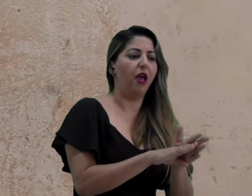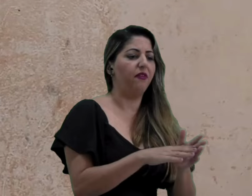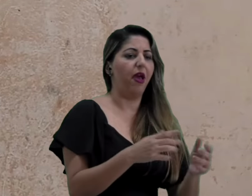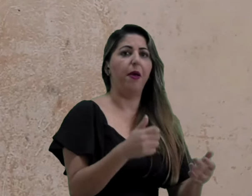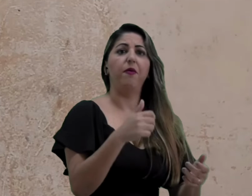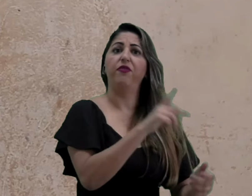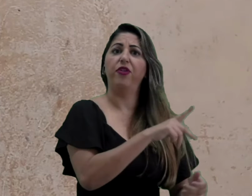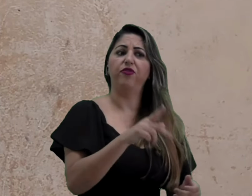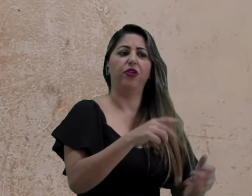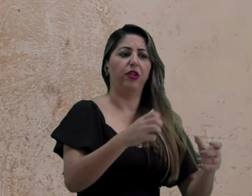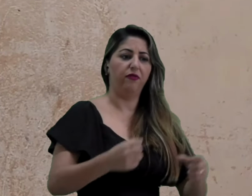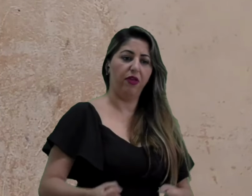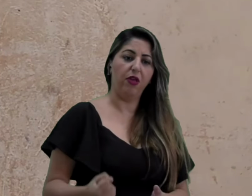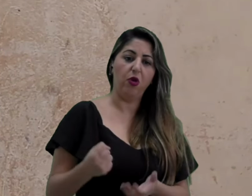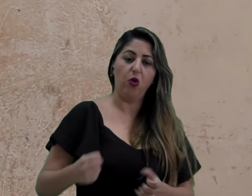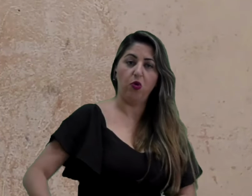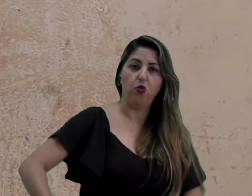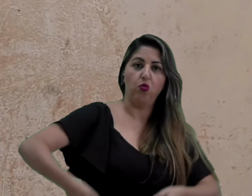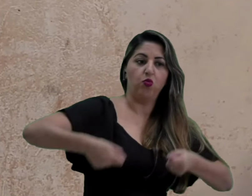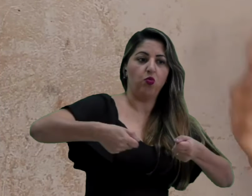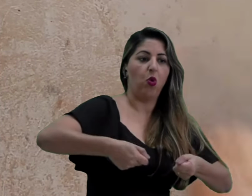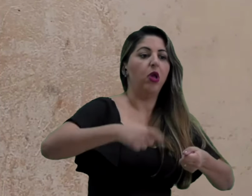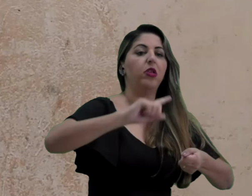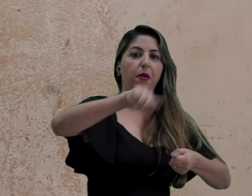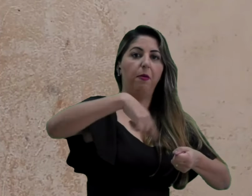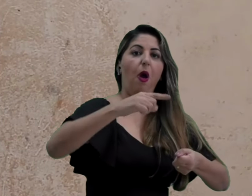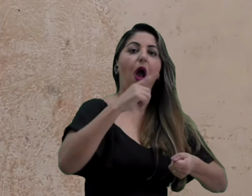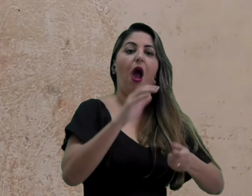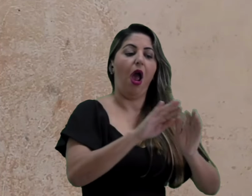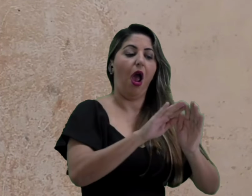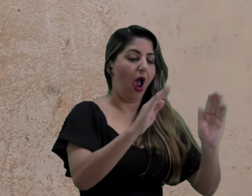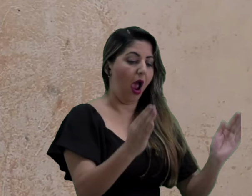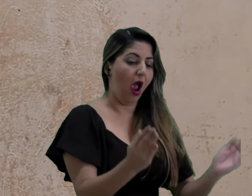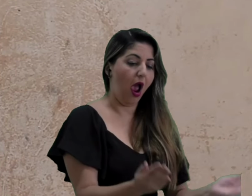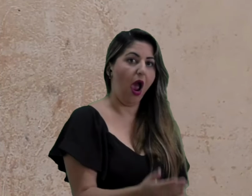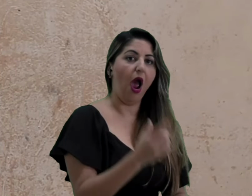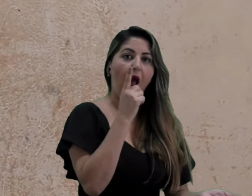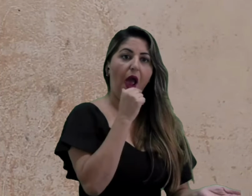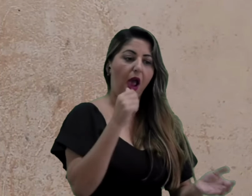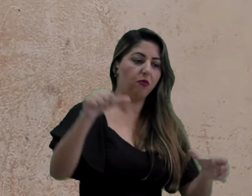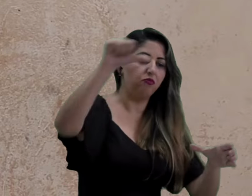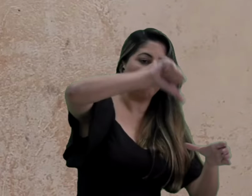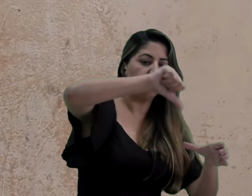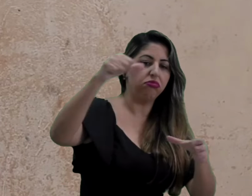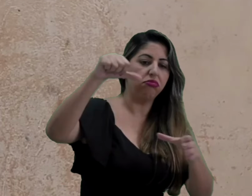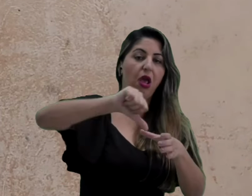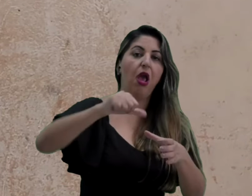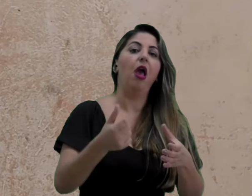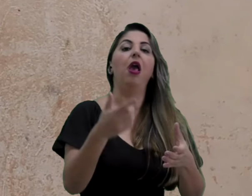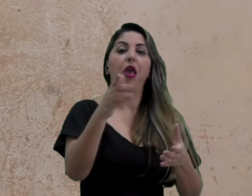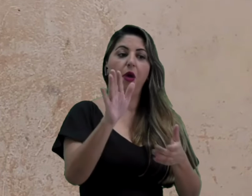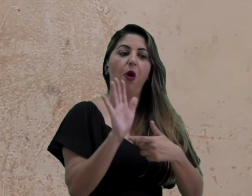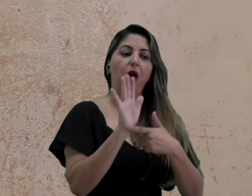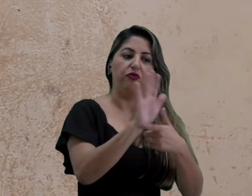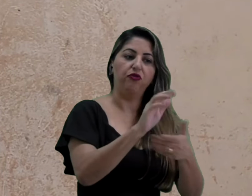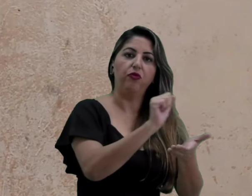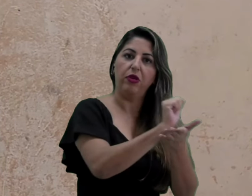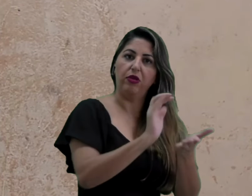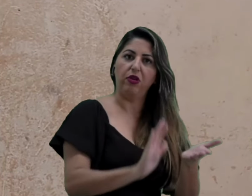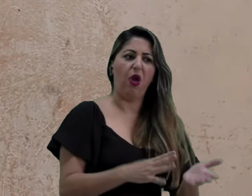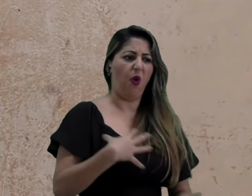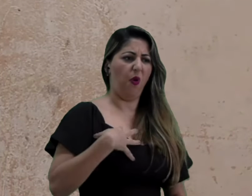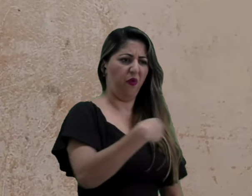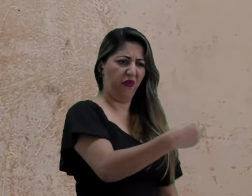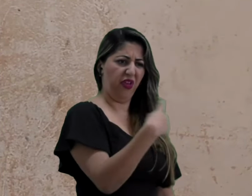Ah, Luizinho, meu filho, vem cá. Vá ligeiro. Depois que você encher os potes, eu tomo sua lição, viu? E o filho dela,